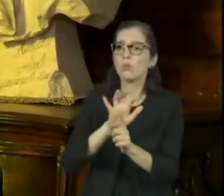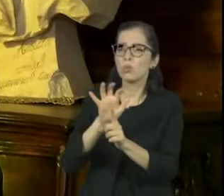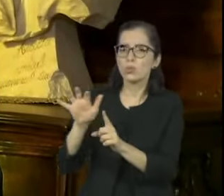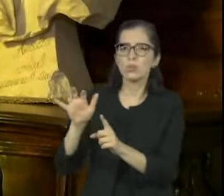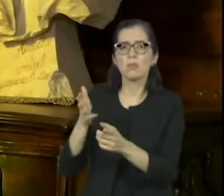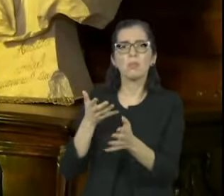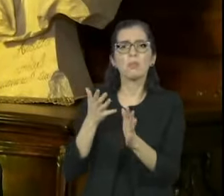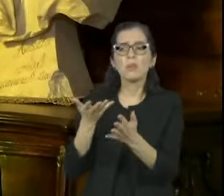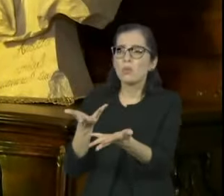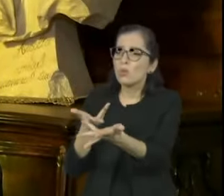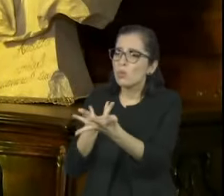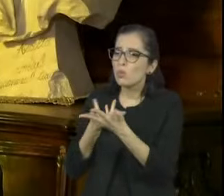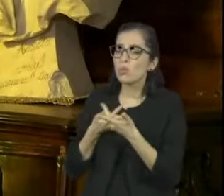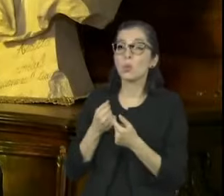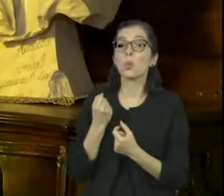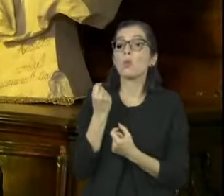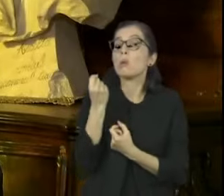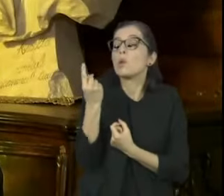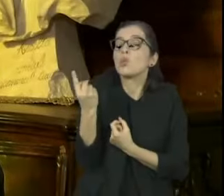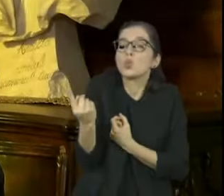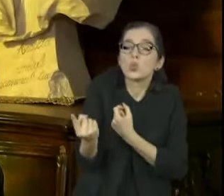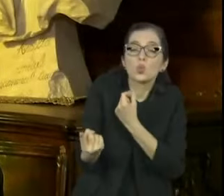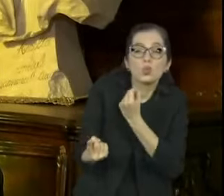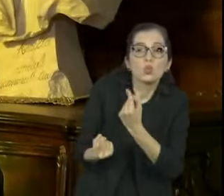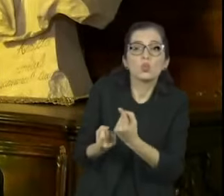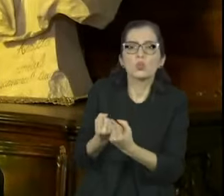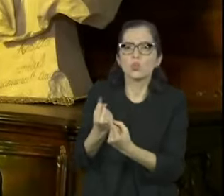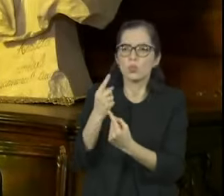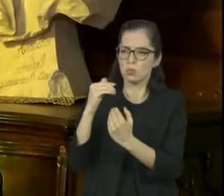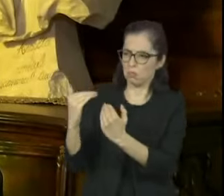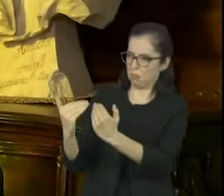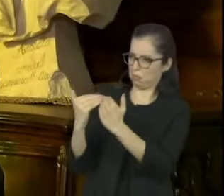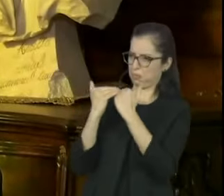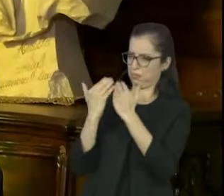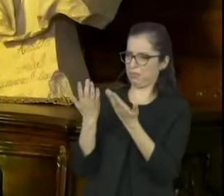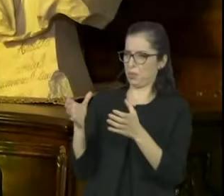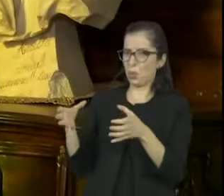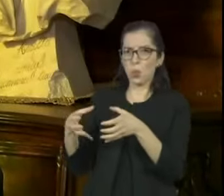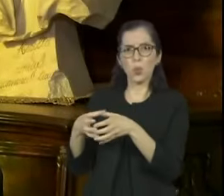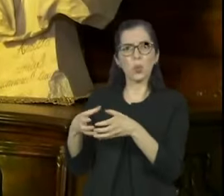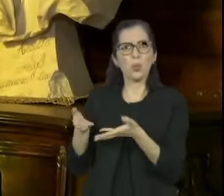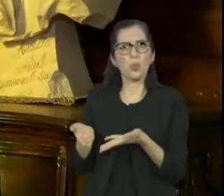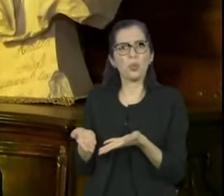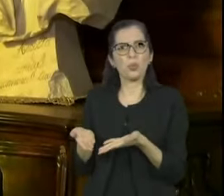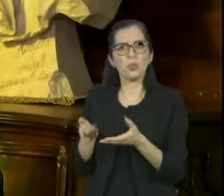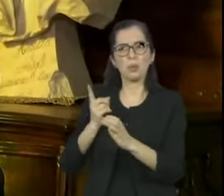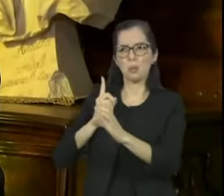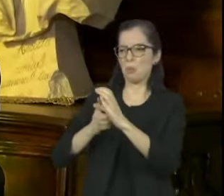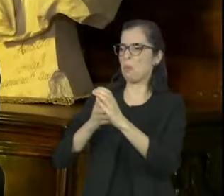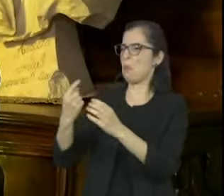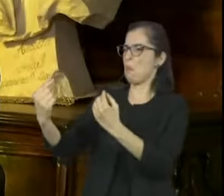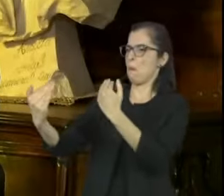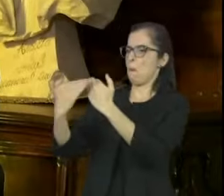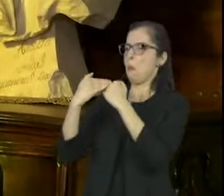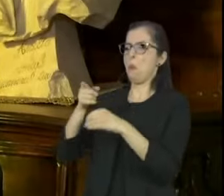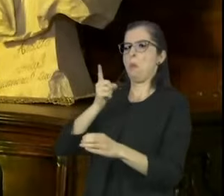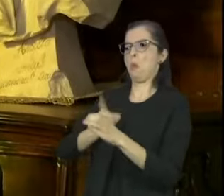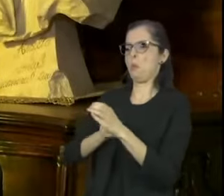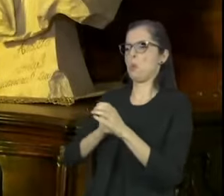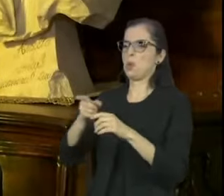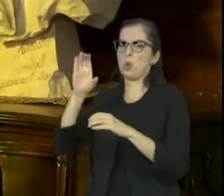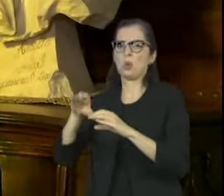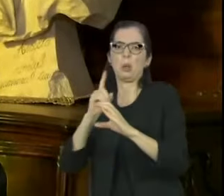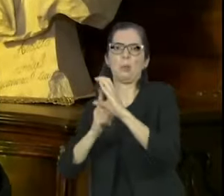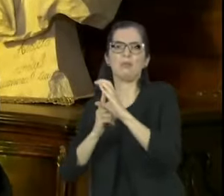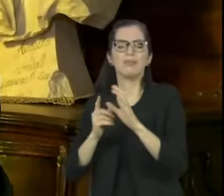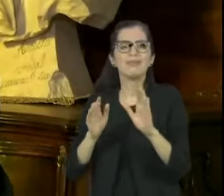volta e meia Esta digamos assim essa a referência comunista comunista escuta mas sabe o